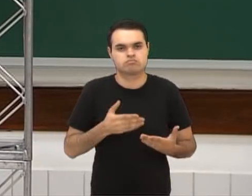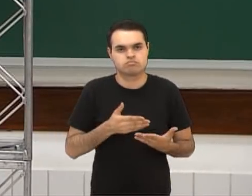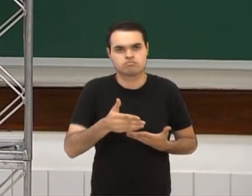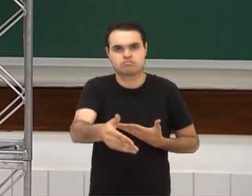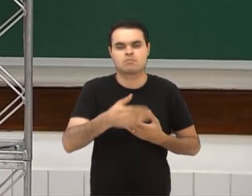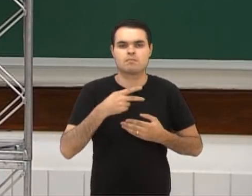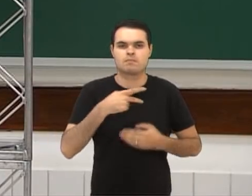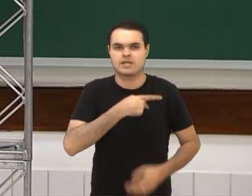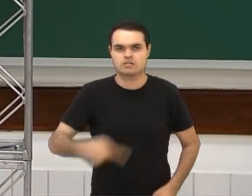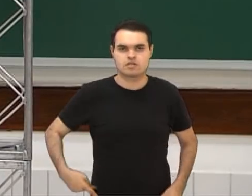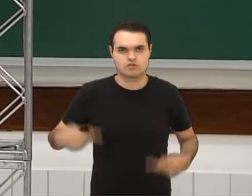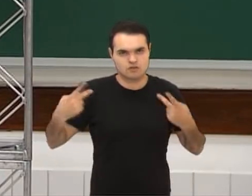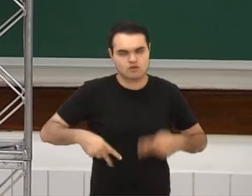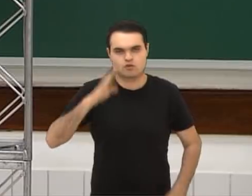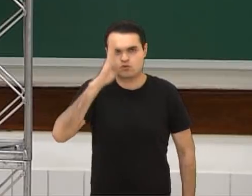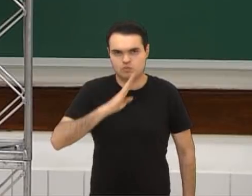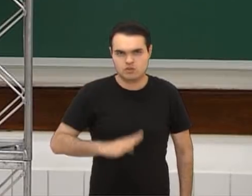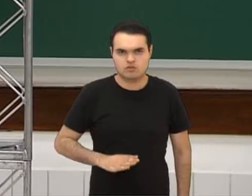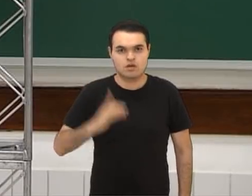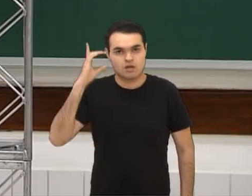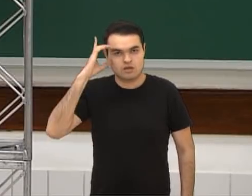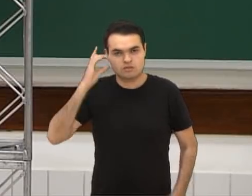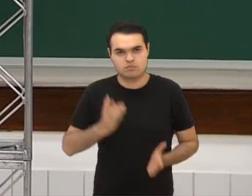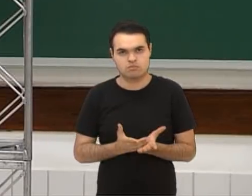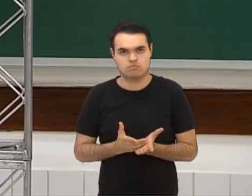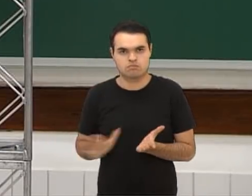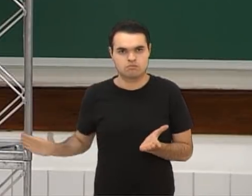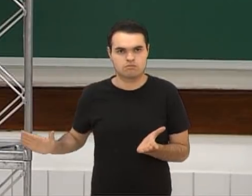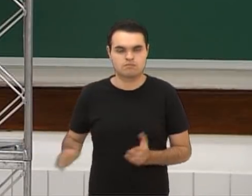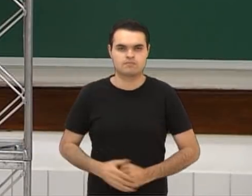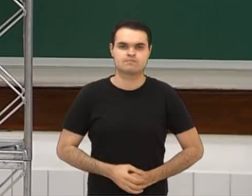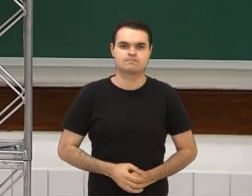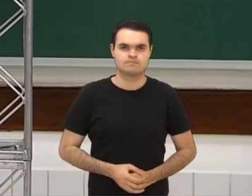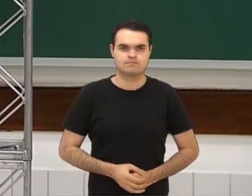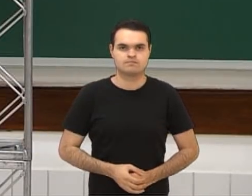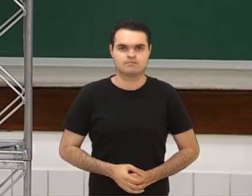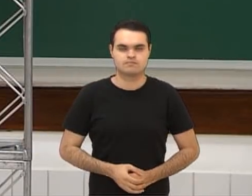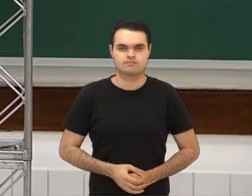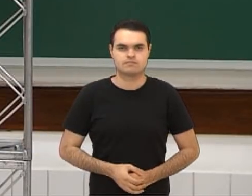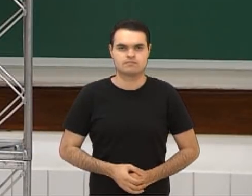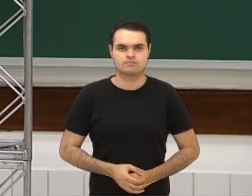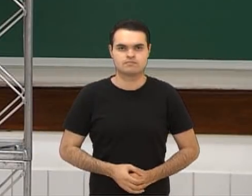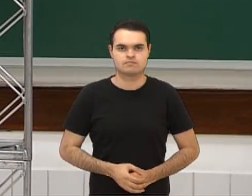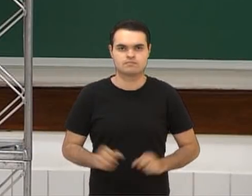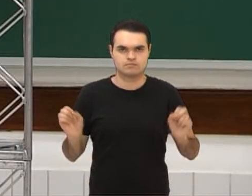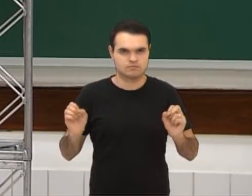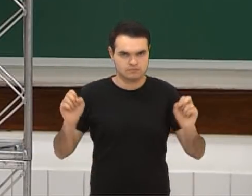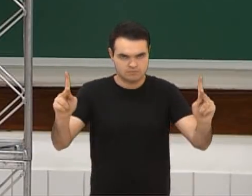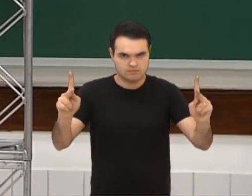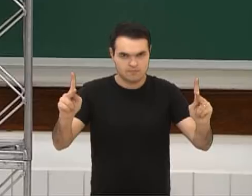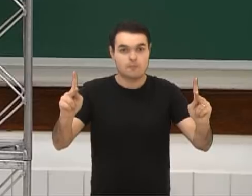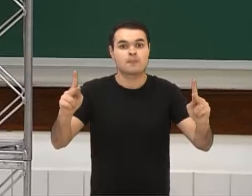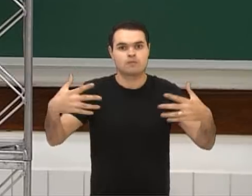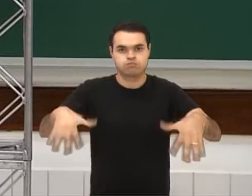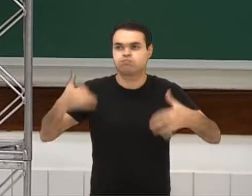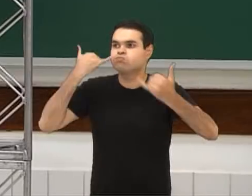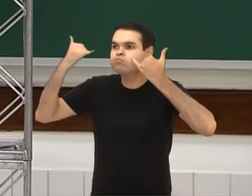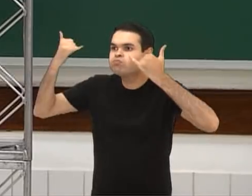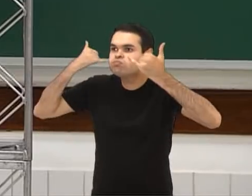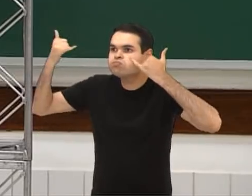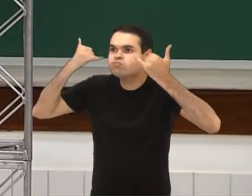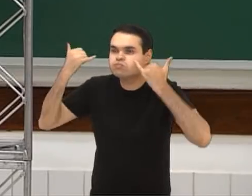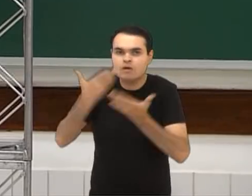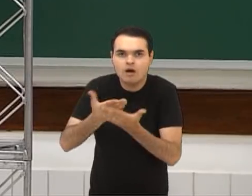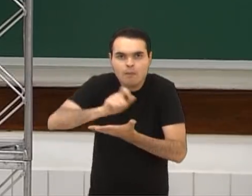2016, presidente do Brasil. A Dilma Rousseff foi retirada da presidência. Ok? Bastante informação na aula de